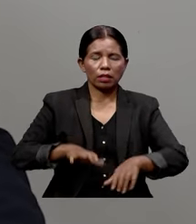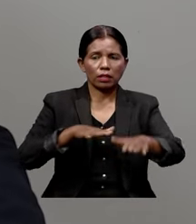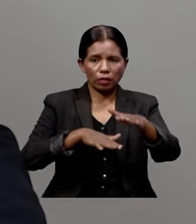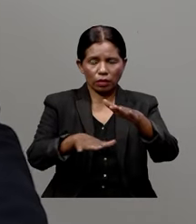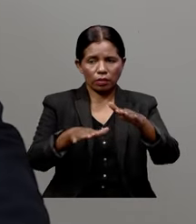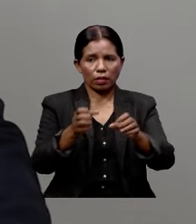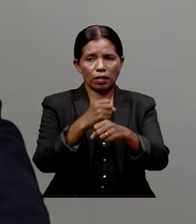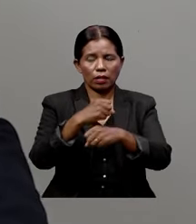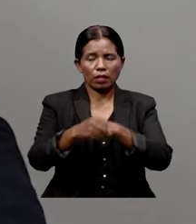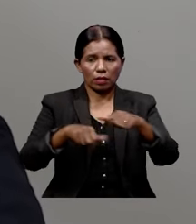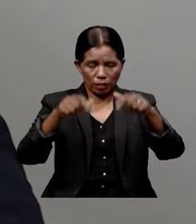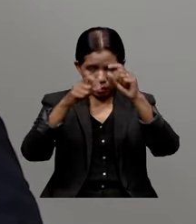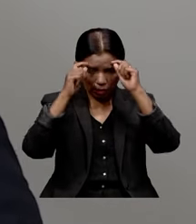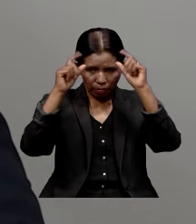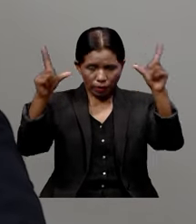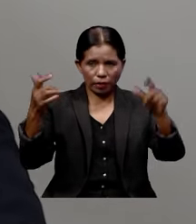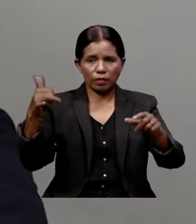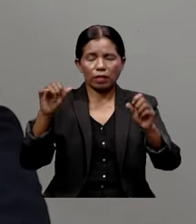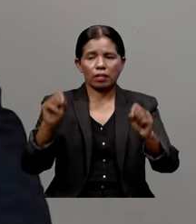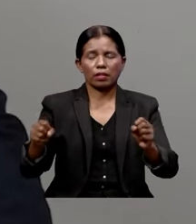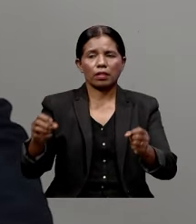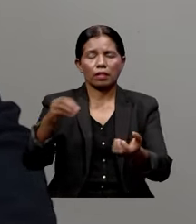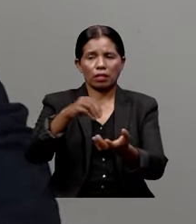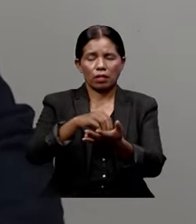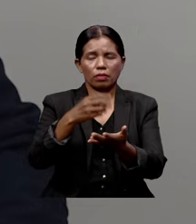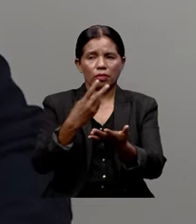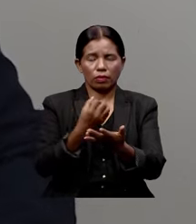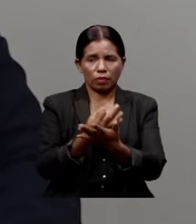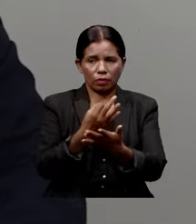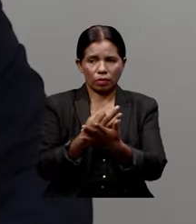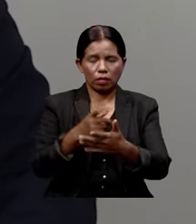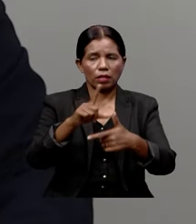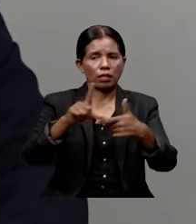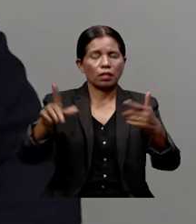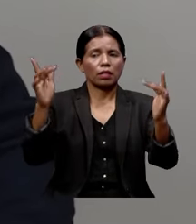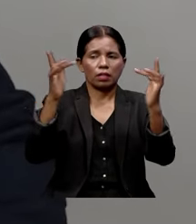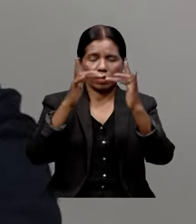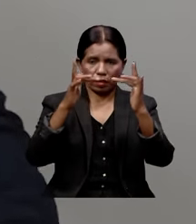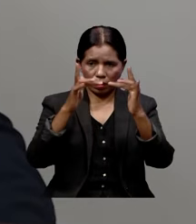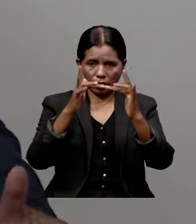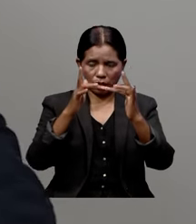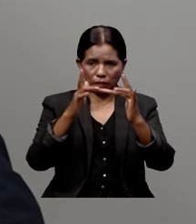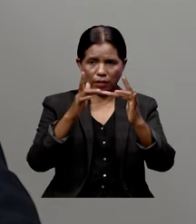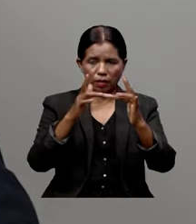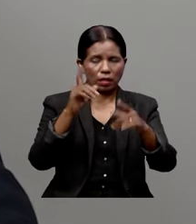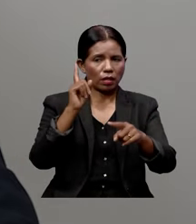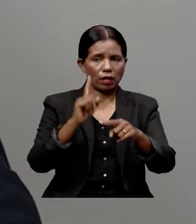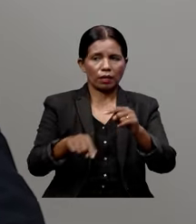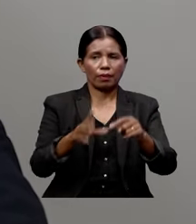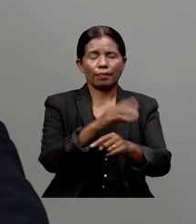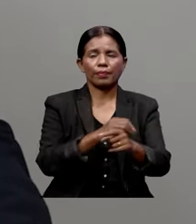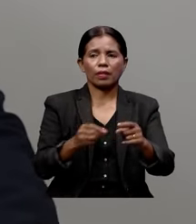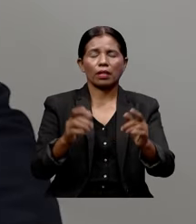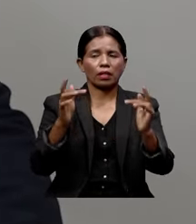estalo na ia Timor, antau se tem reserva osa ba lina de internet ne be ma para label lina